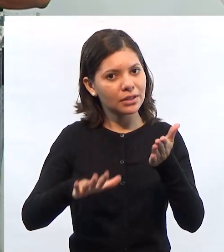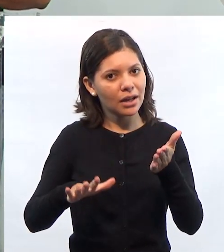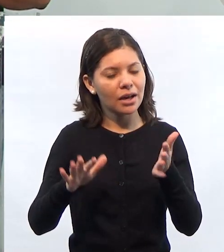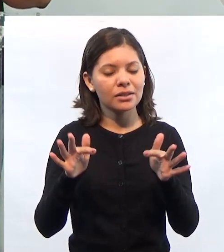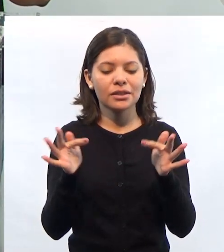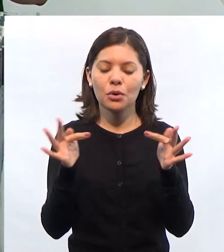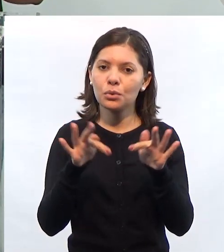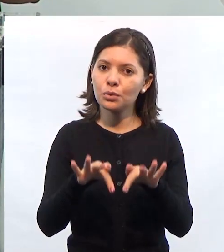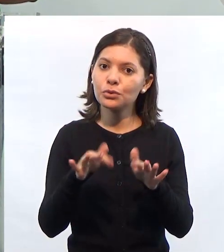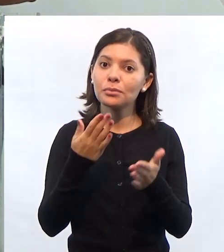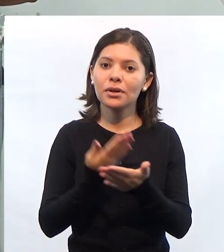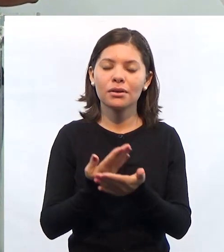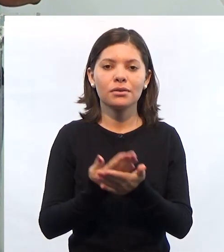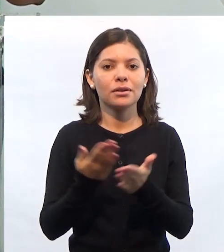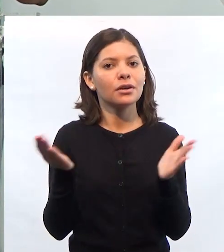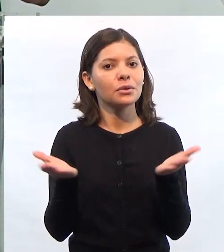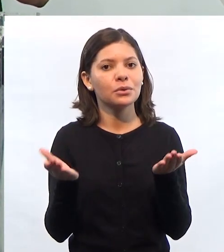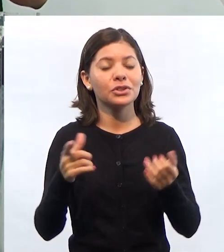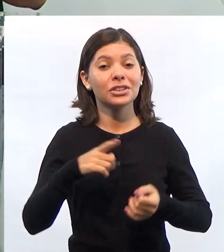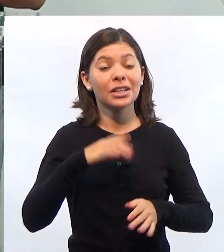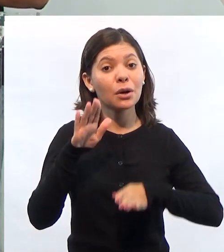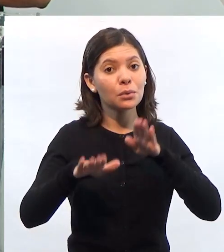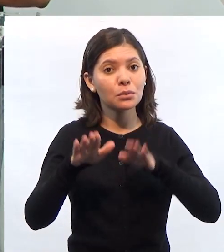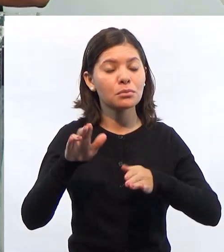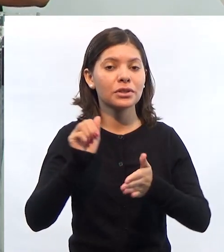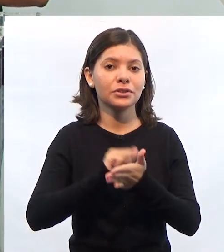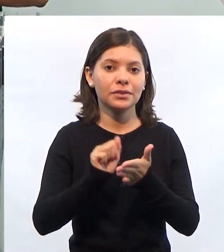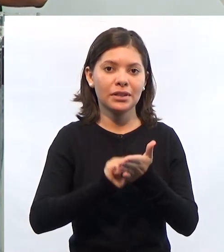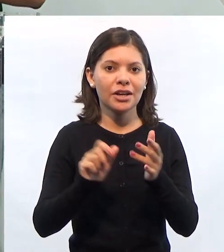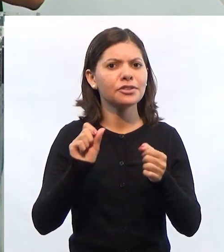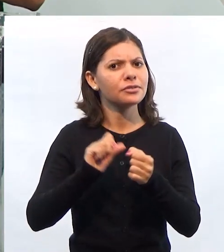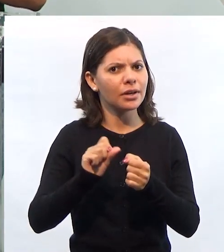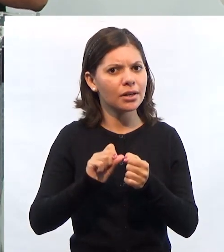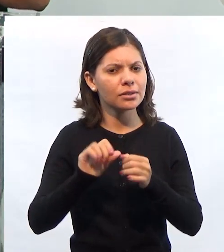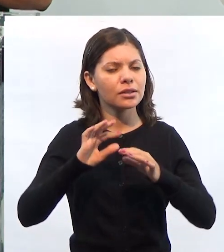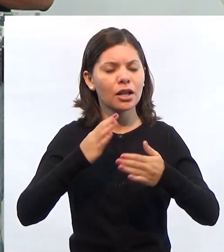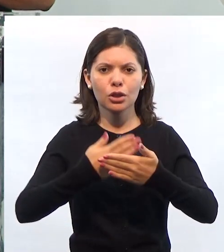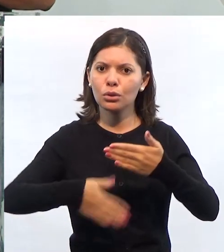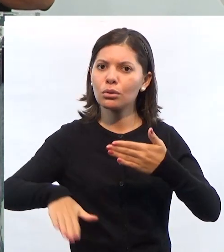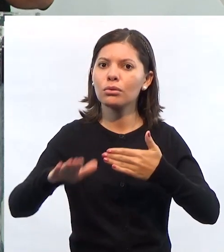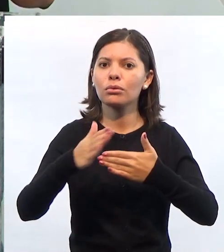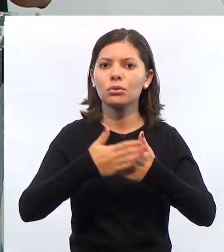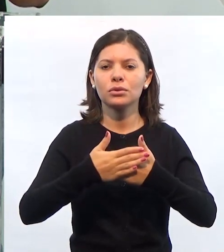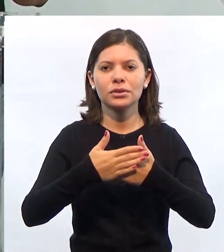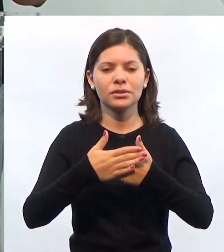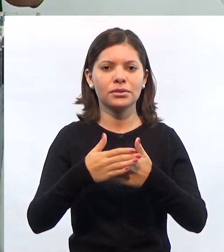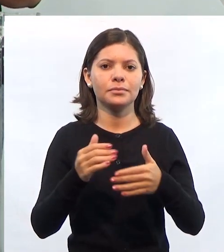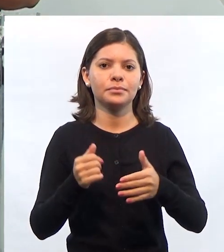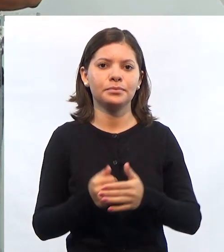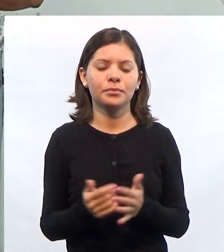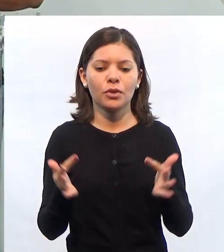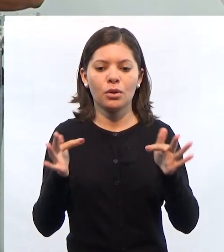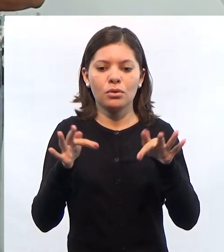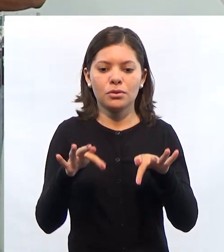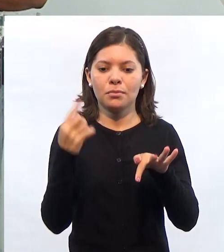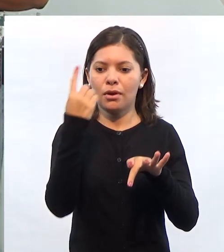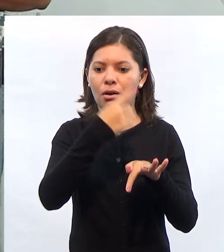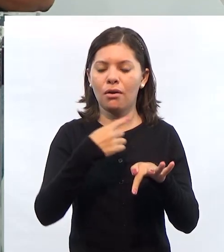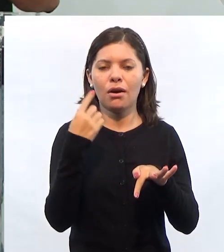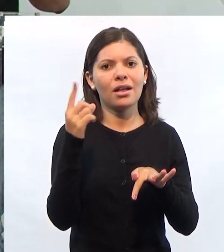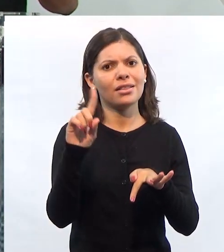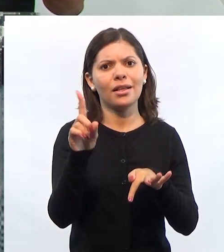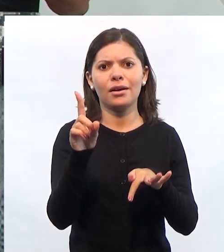de percurso é Nossa última aula hoje nós temos algumas atividades de percursos realizem ela não deixe para última hora